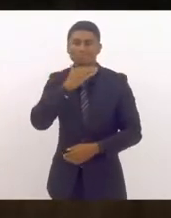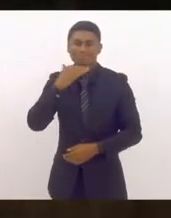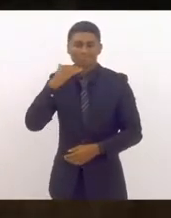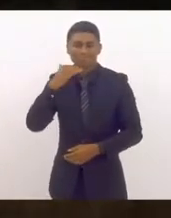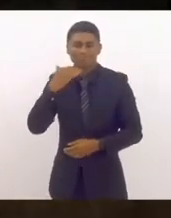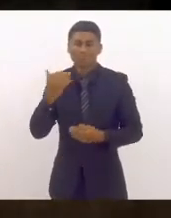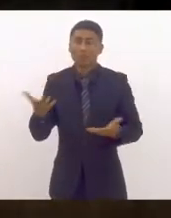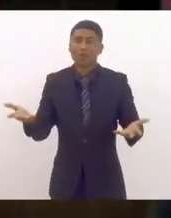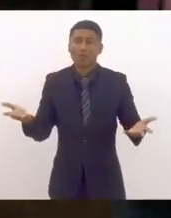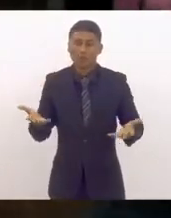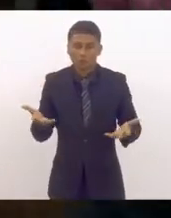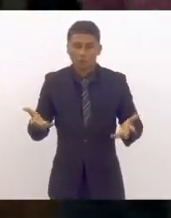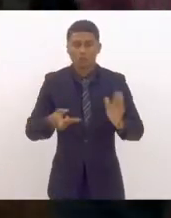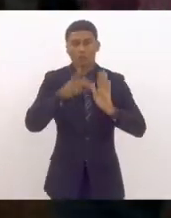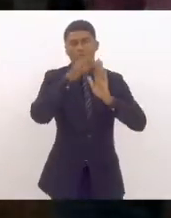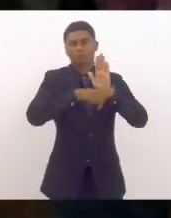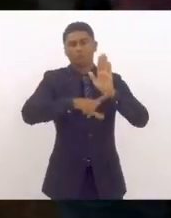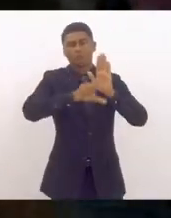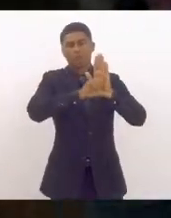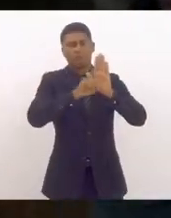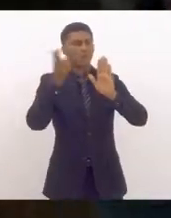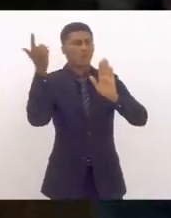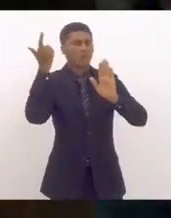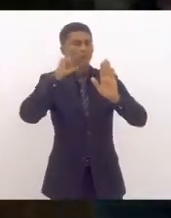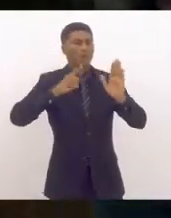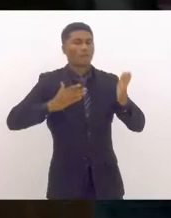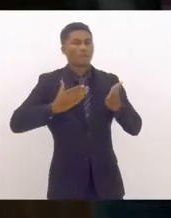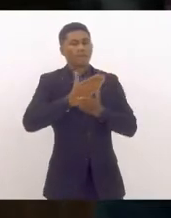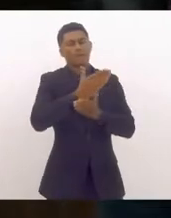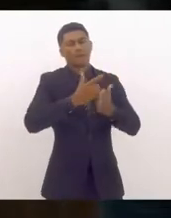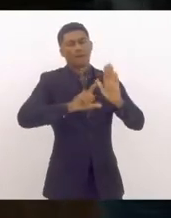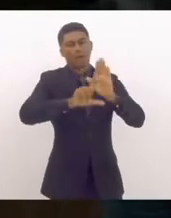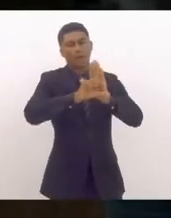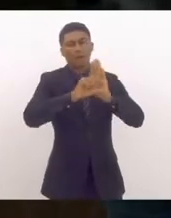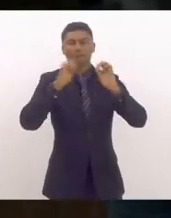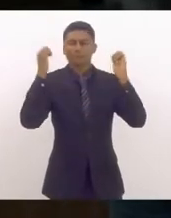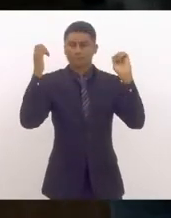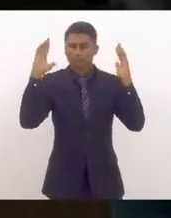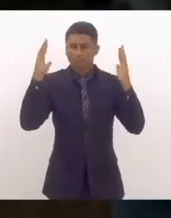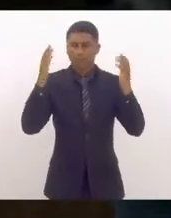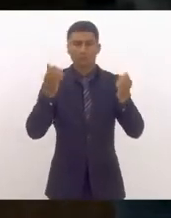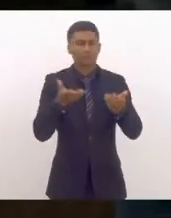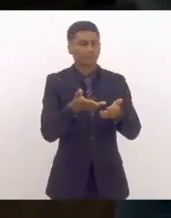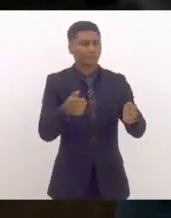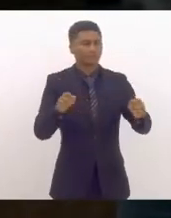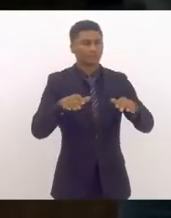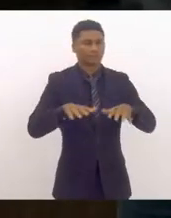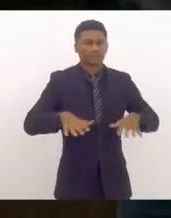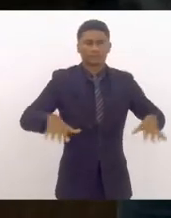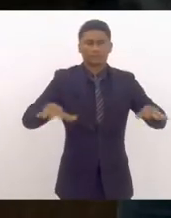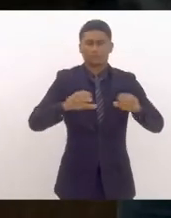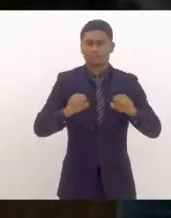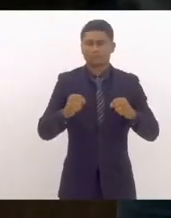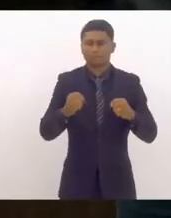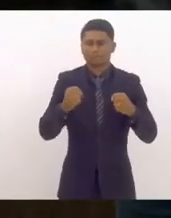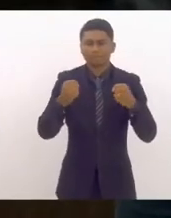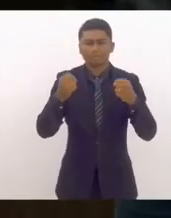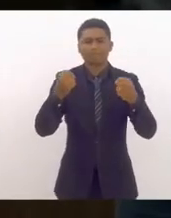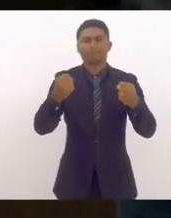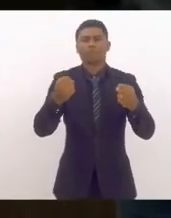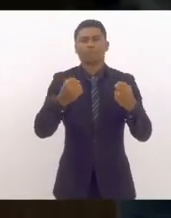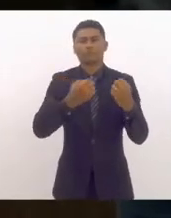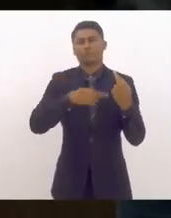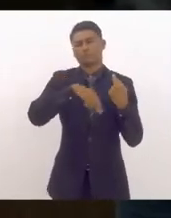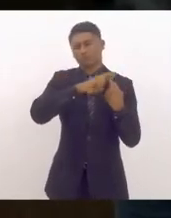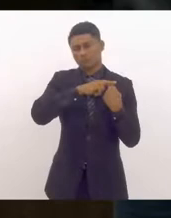podemos torná-lo lei na cidade do Rio de Janeiro. Então, parabéns a todos aqueles e aquelas que se comprometem com